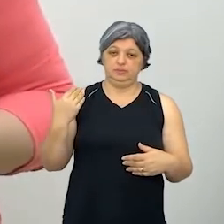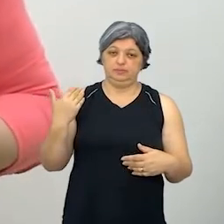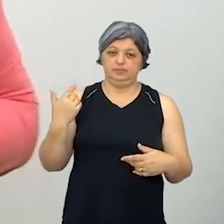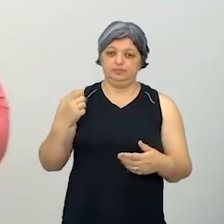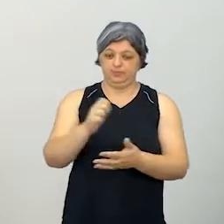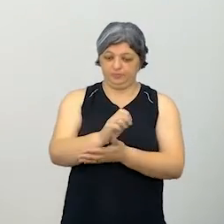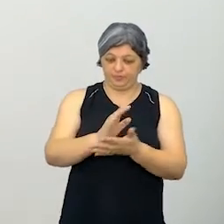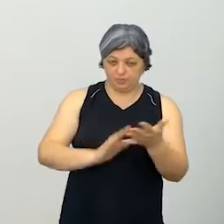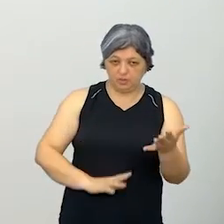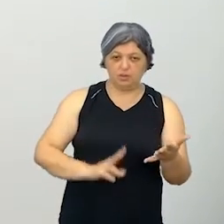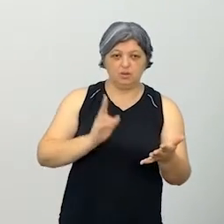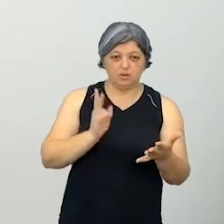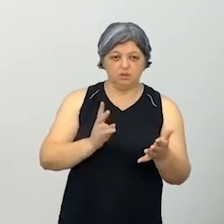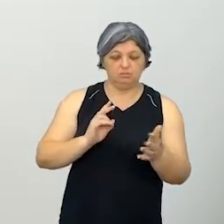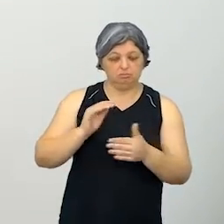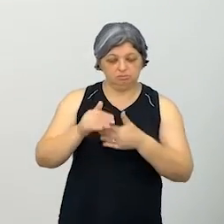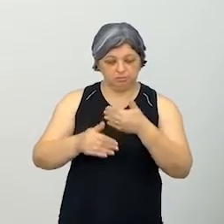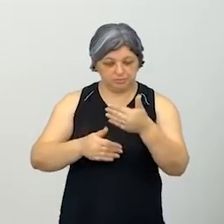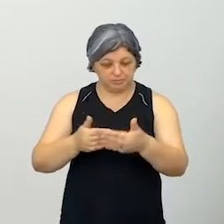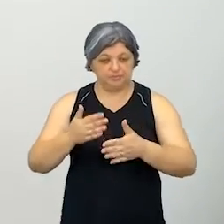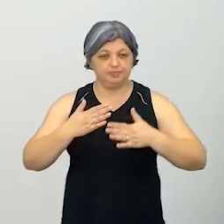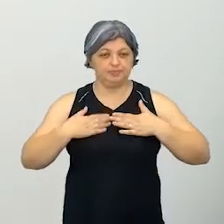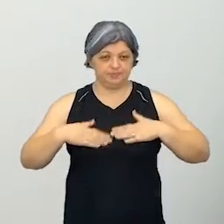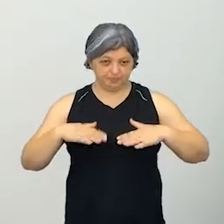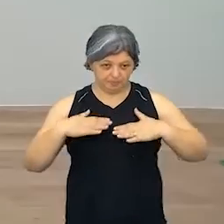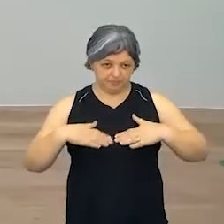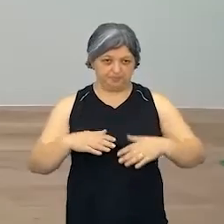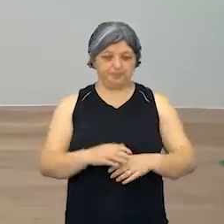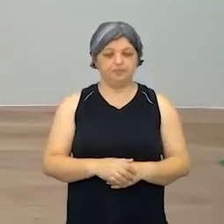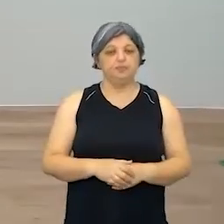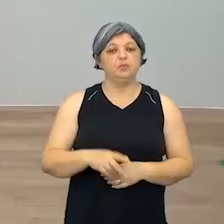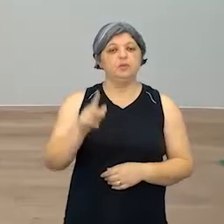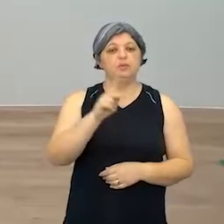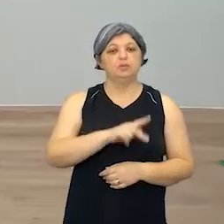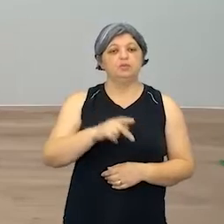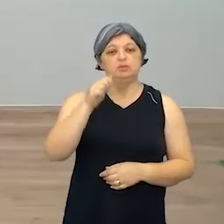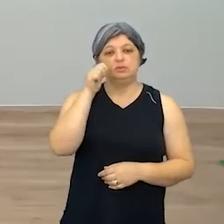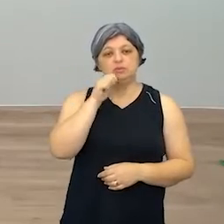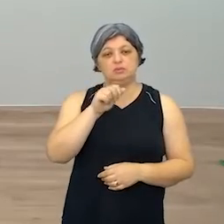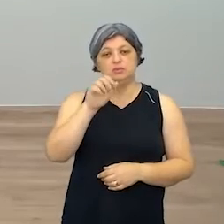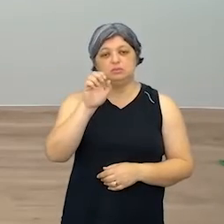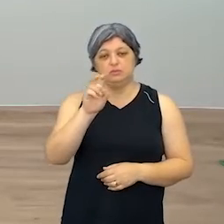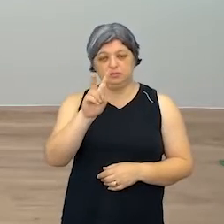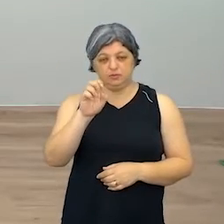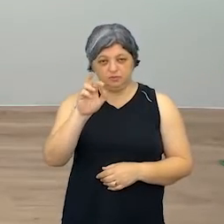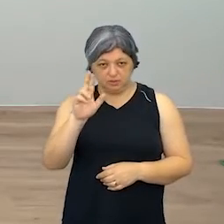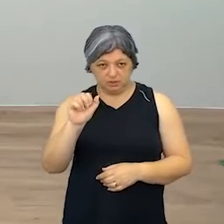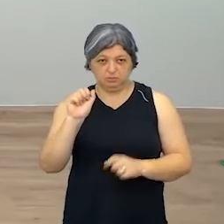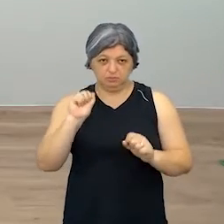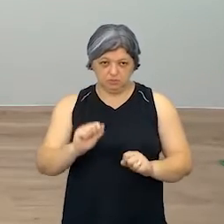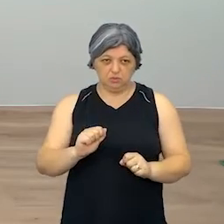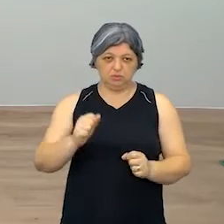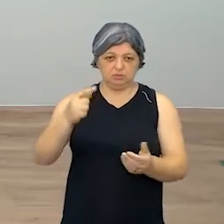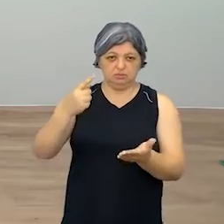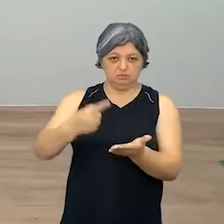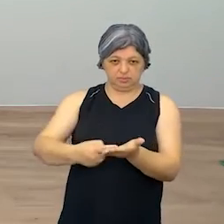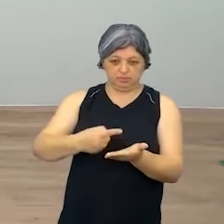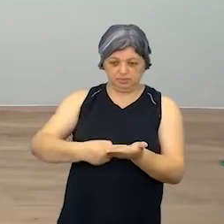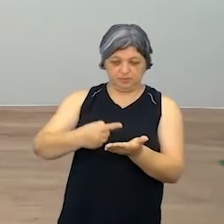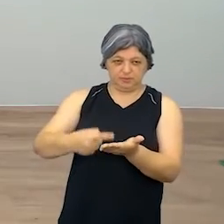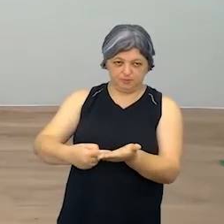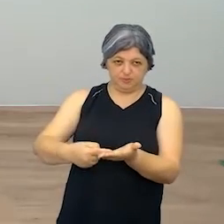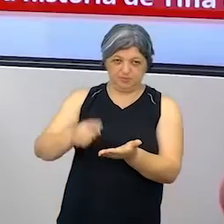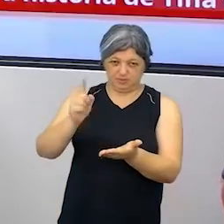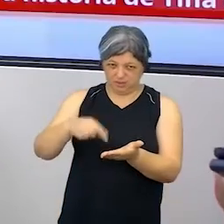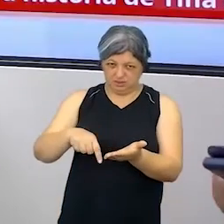atividade volte a caminhar com maior tranquilidade? A professora Vera perguntaria, podemos entrar em um acordo? Será que essa